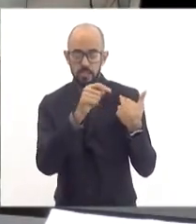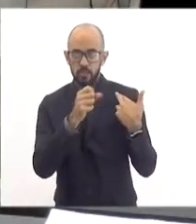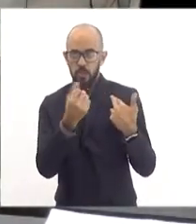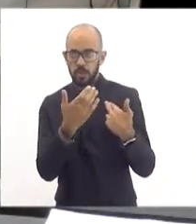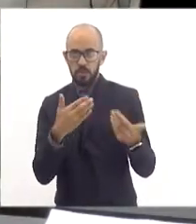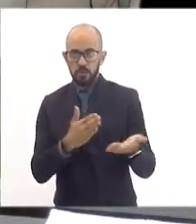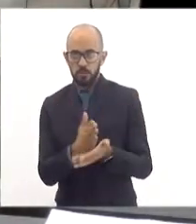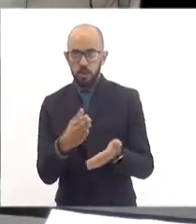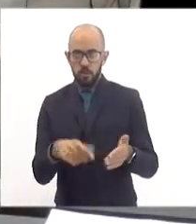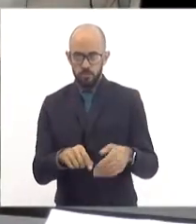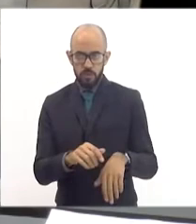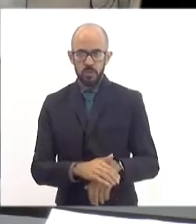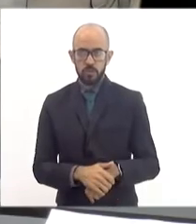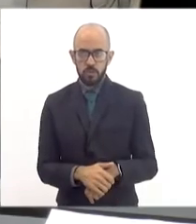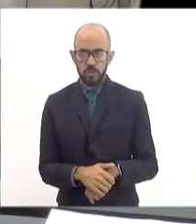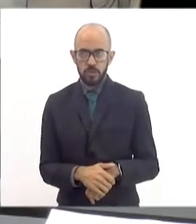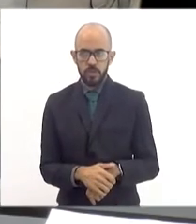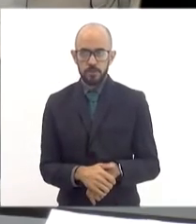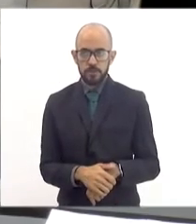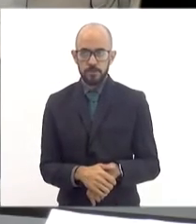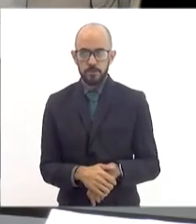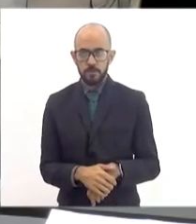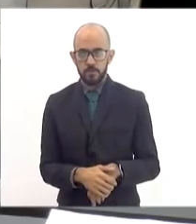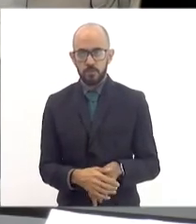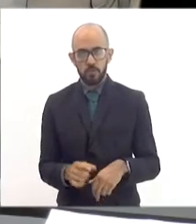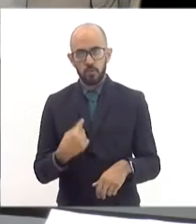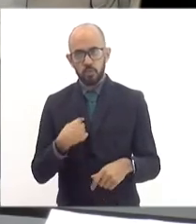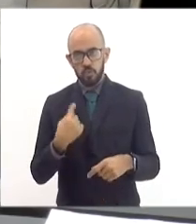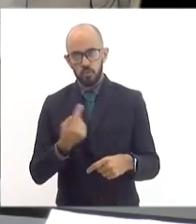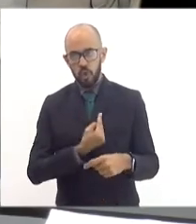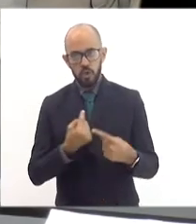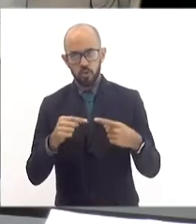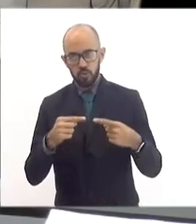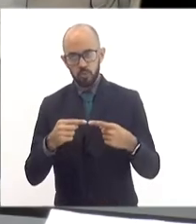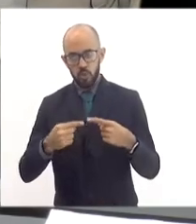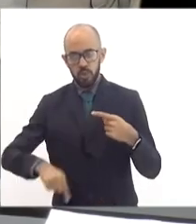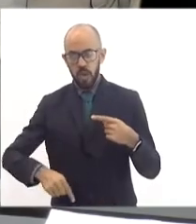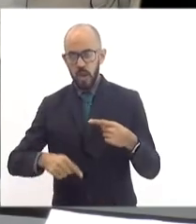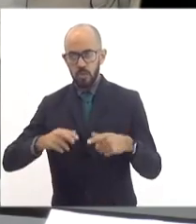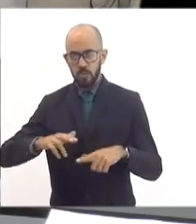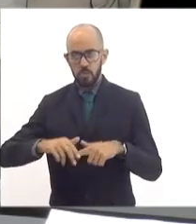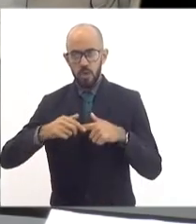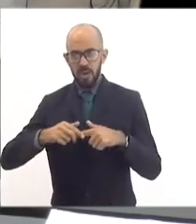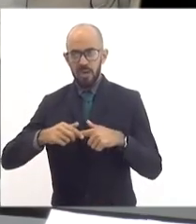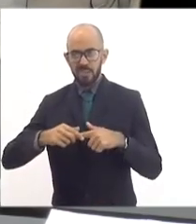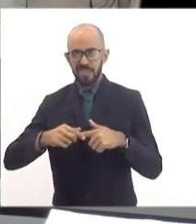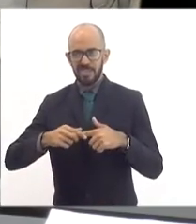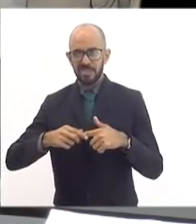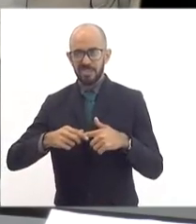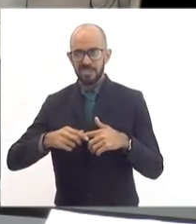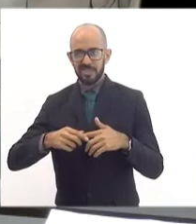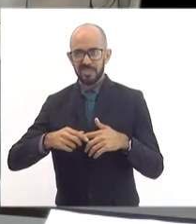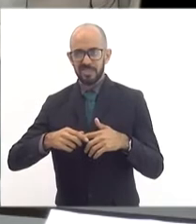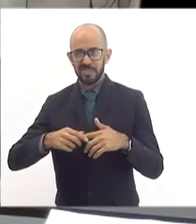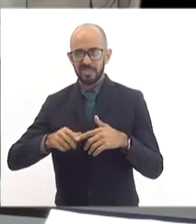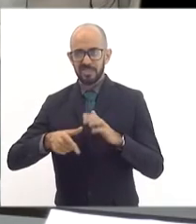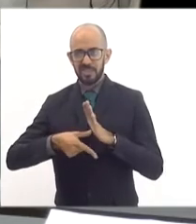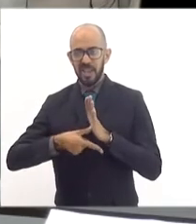um investimento. Então, nós somos contrários apenas por conta de ser